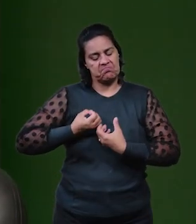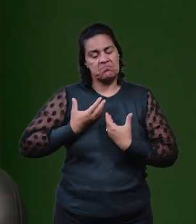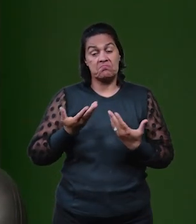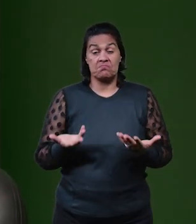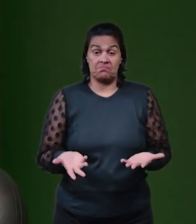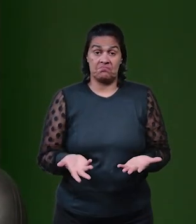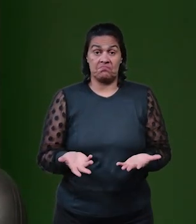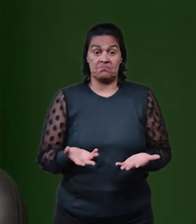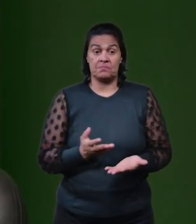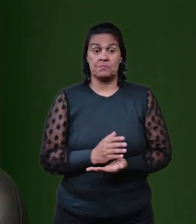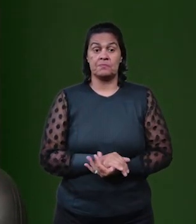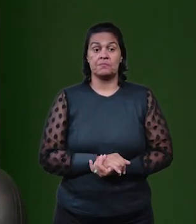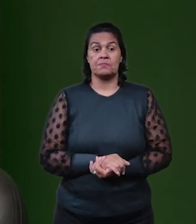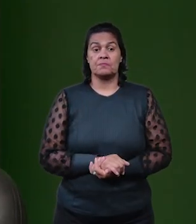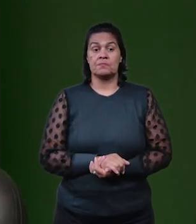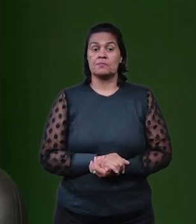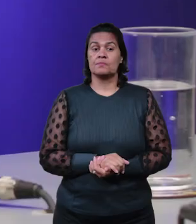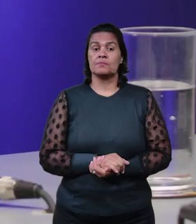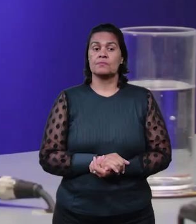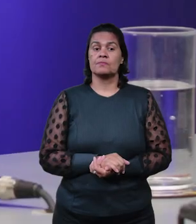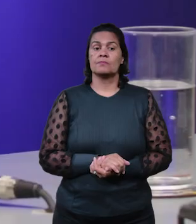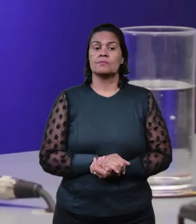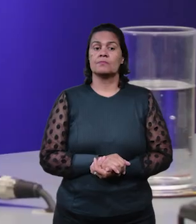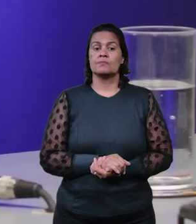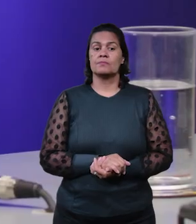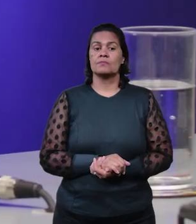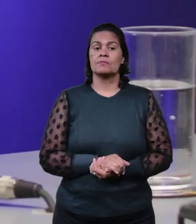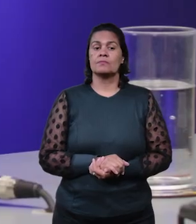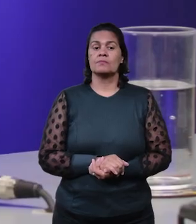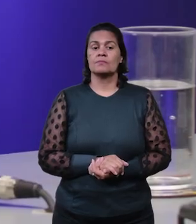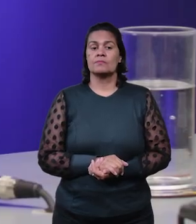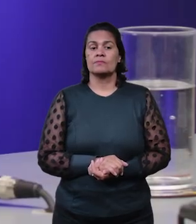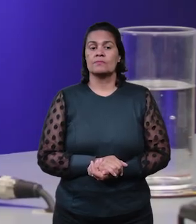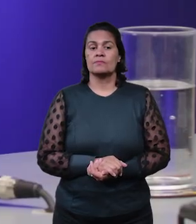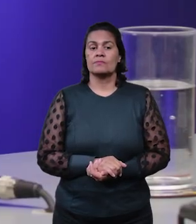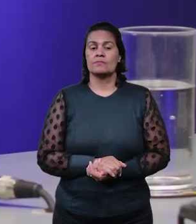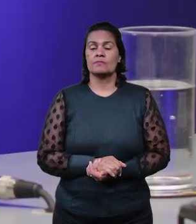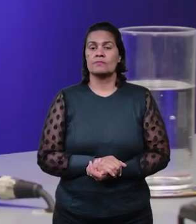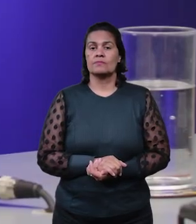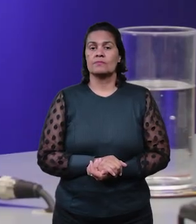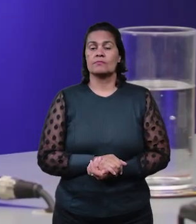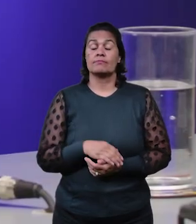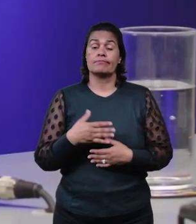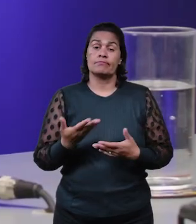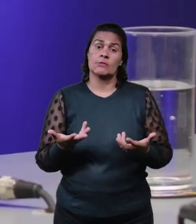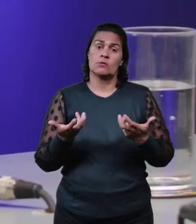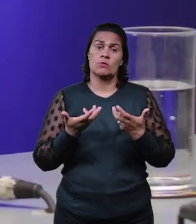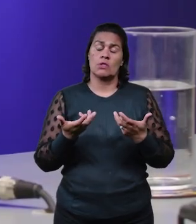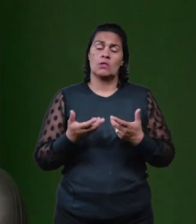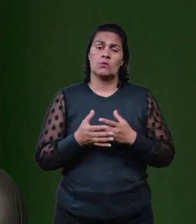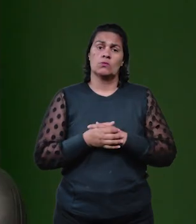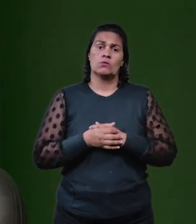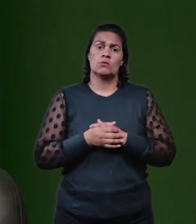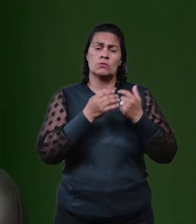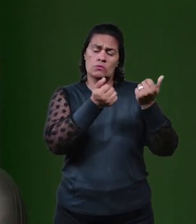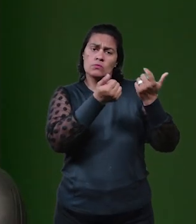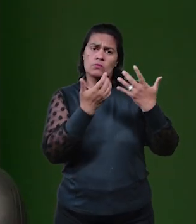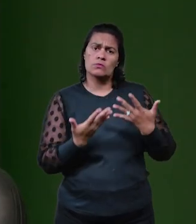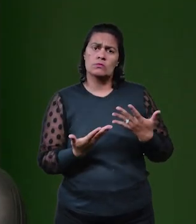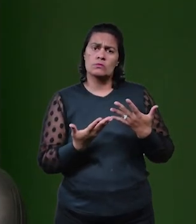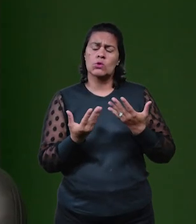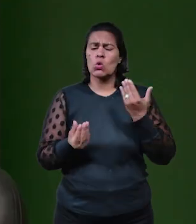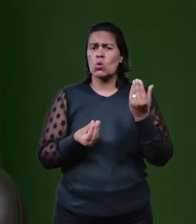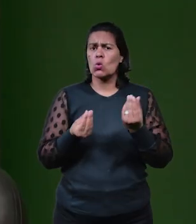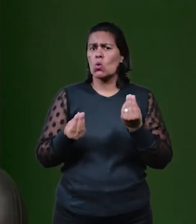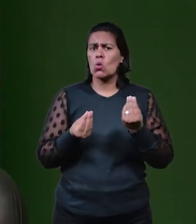E, bom, é uma coisa muito potente e, assim, eu queria ouvir de você como é, tipo